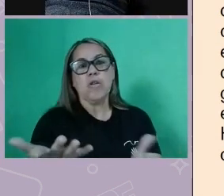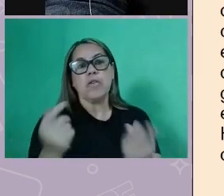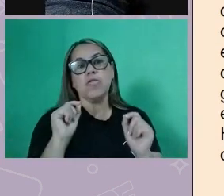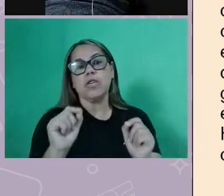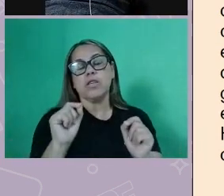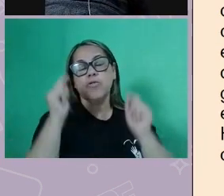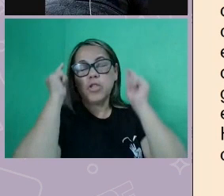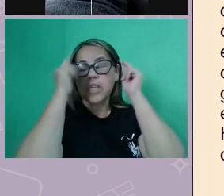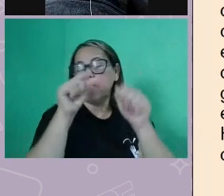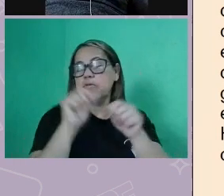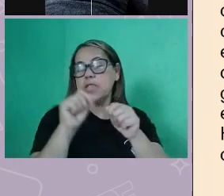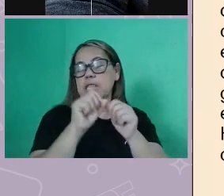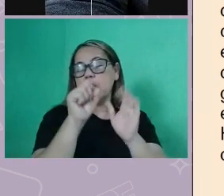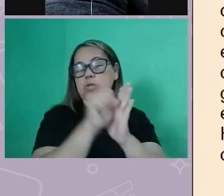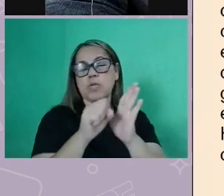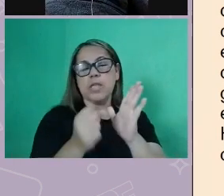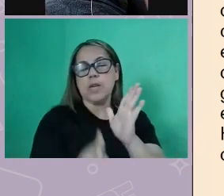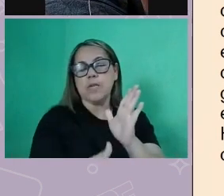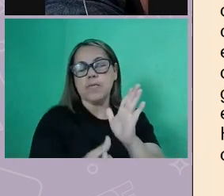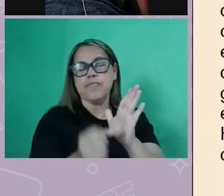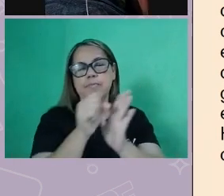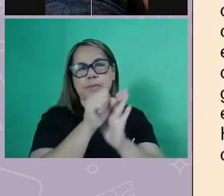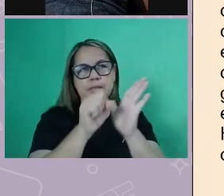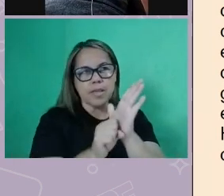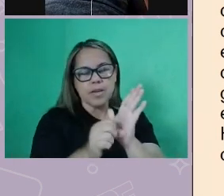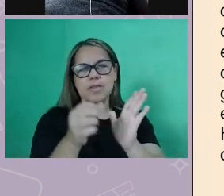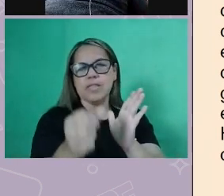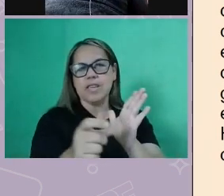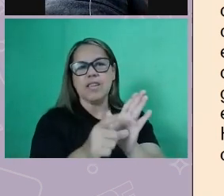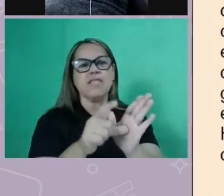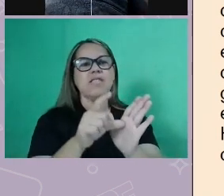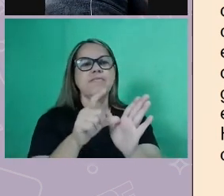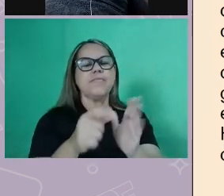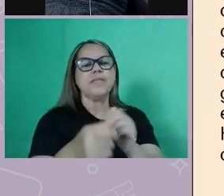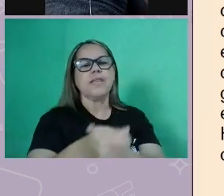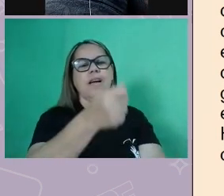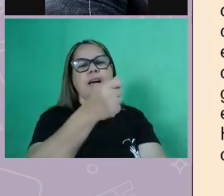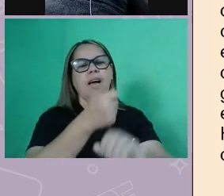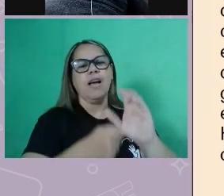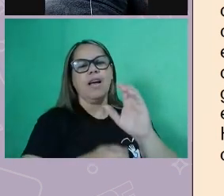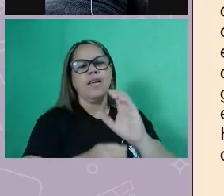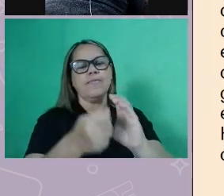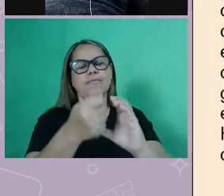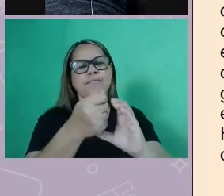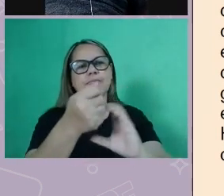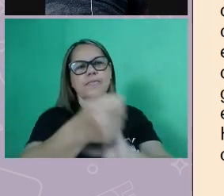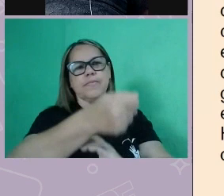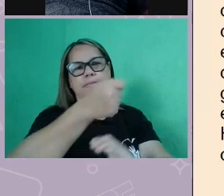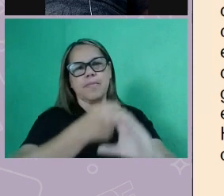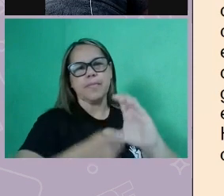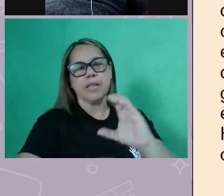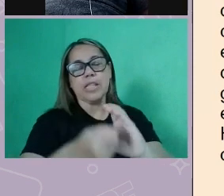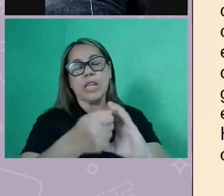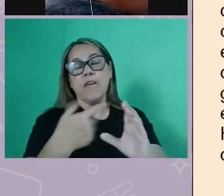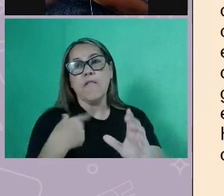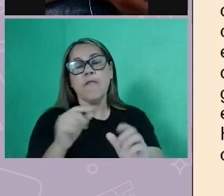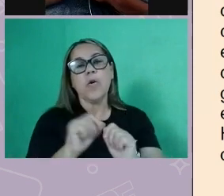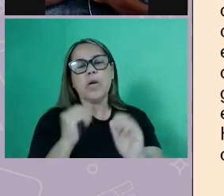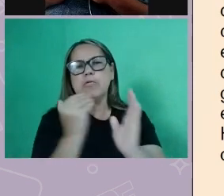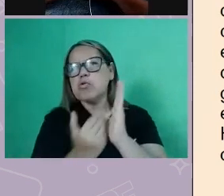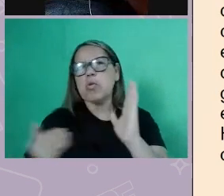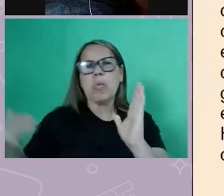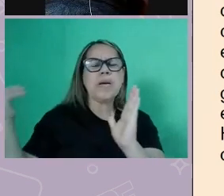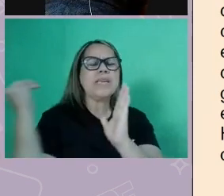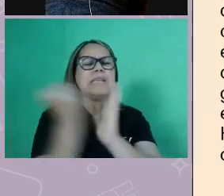lá no século 6 antes de Cristo o 7 por 6 antes de Cristo foi superar a narrativa mitológica e